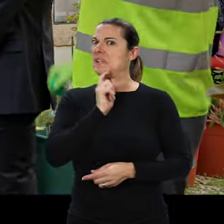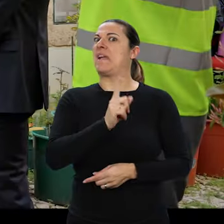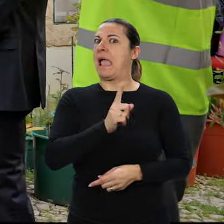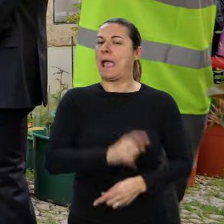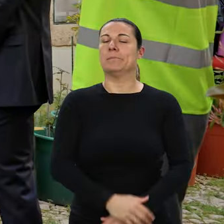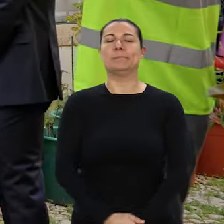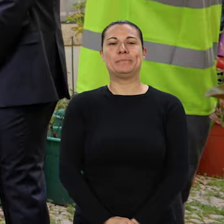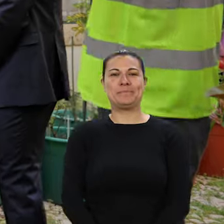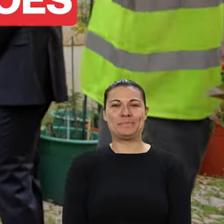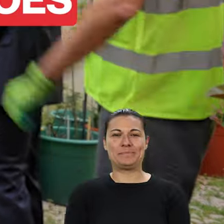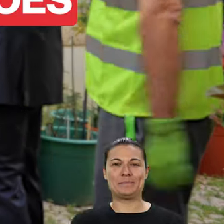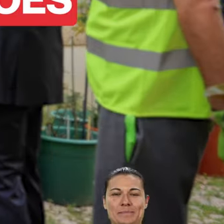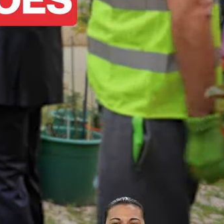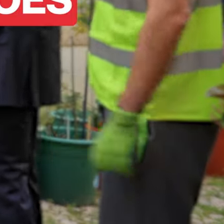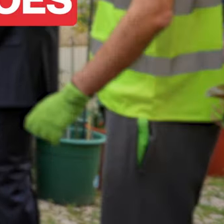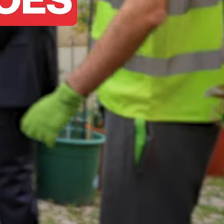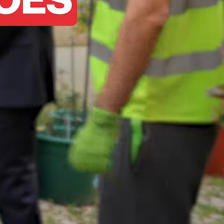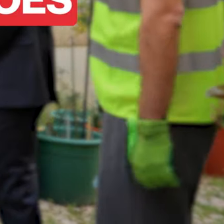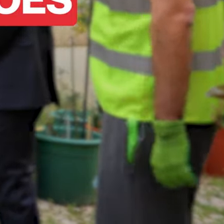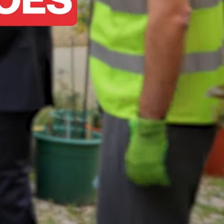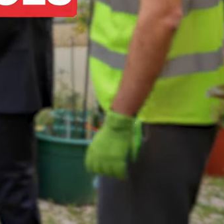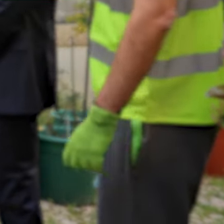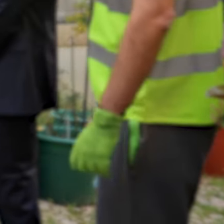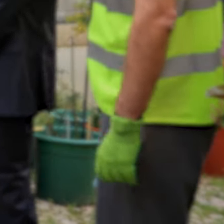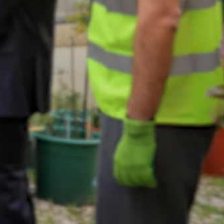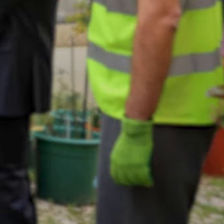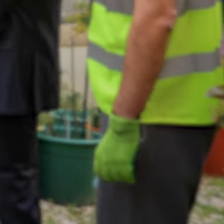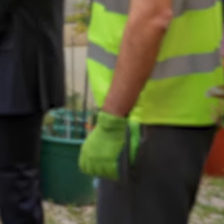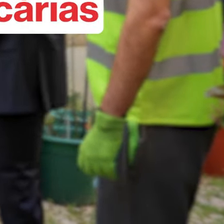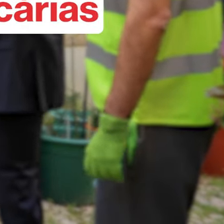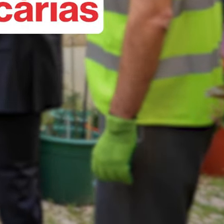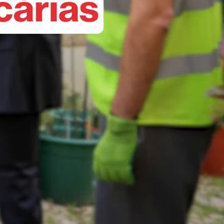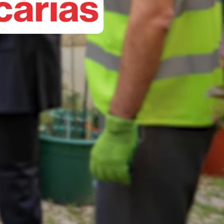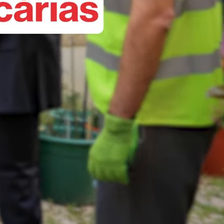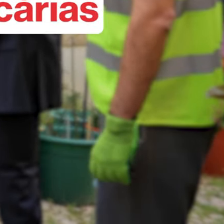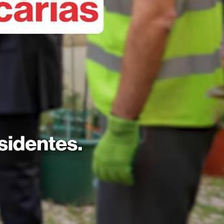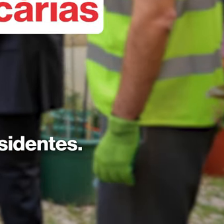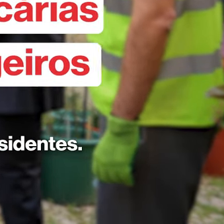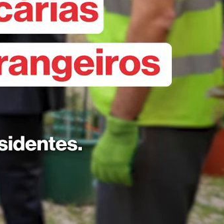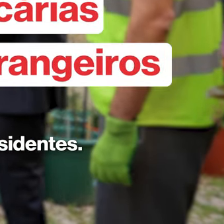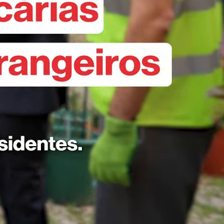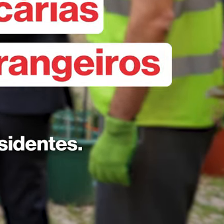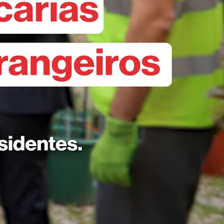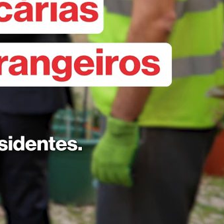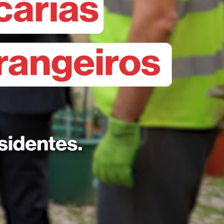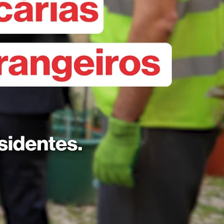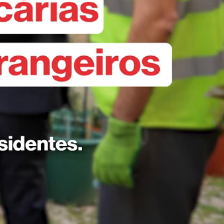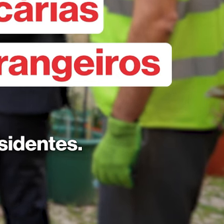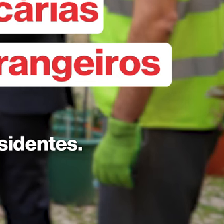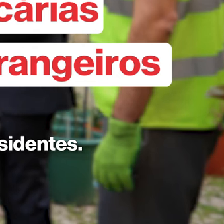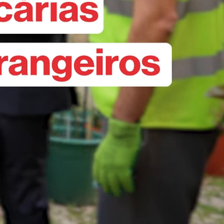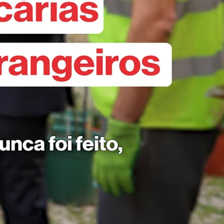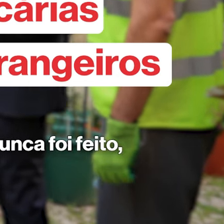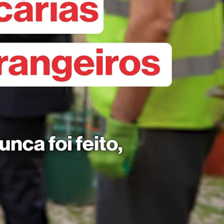Esquerda? Sim, há soluções para a habitação e vamos lutar por elas. Tetos às rendas, baixar as prestações bancárias, proibir a venda de casas a estrangeiros não